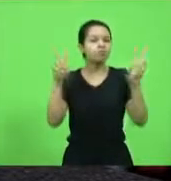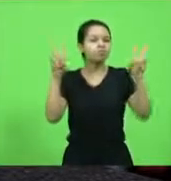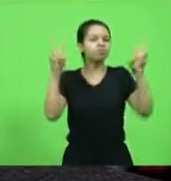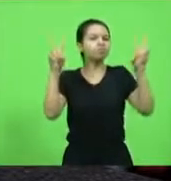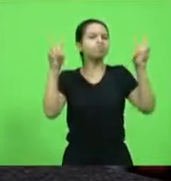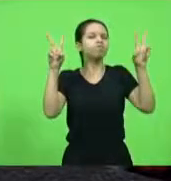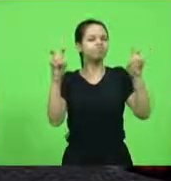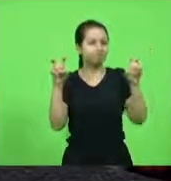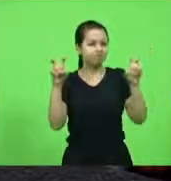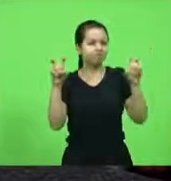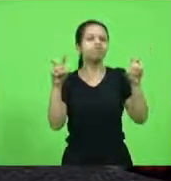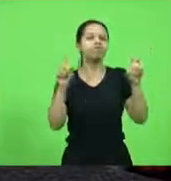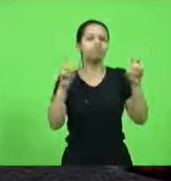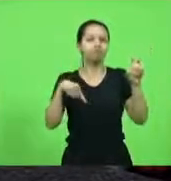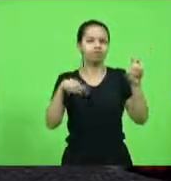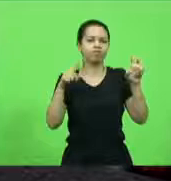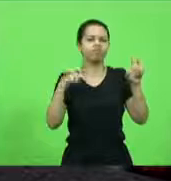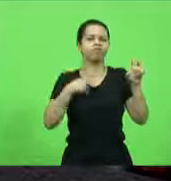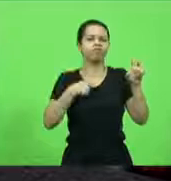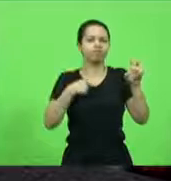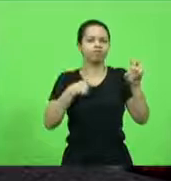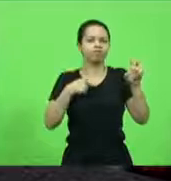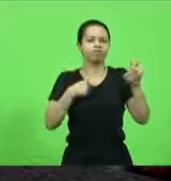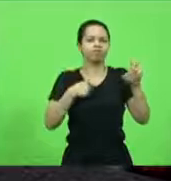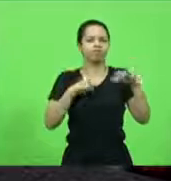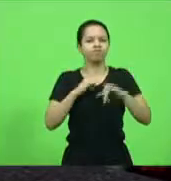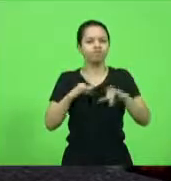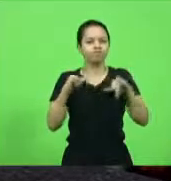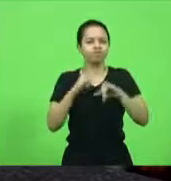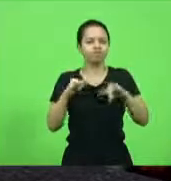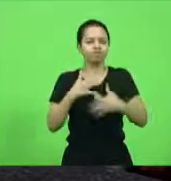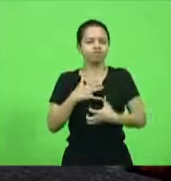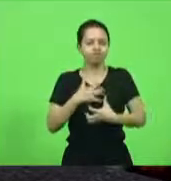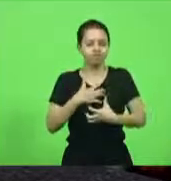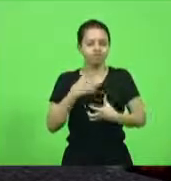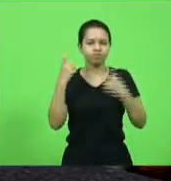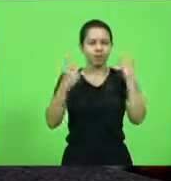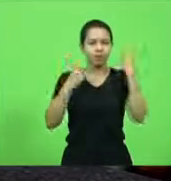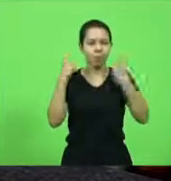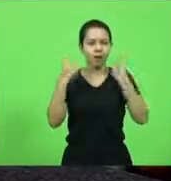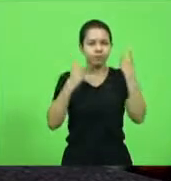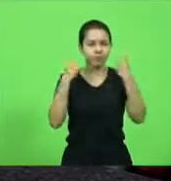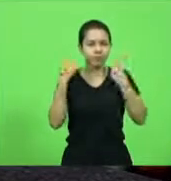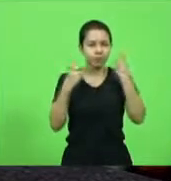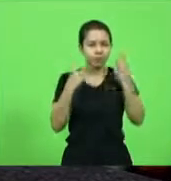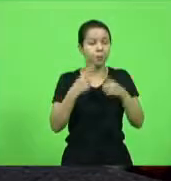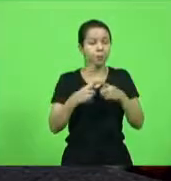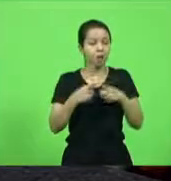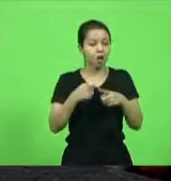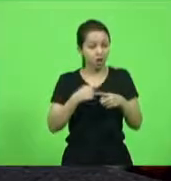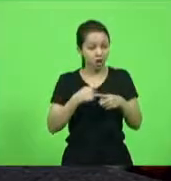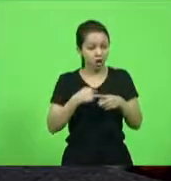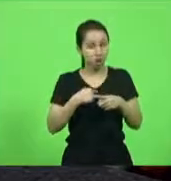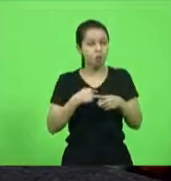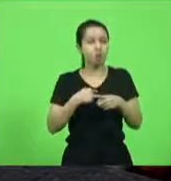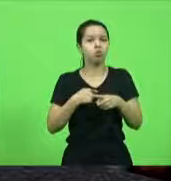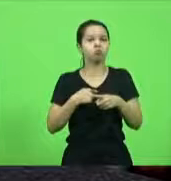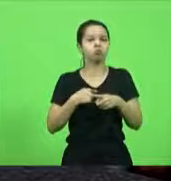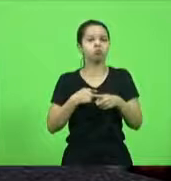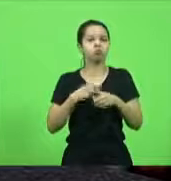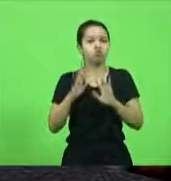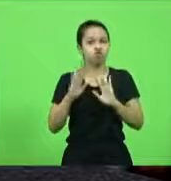preocupação, até por presidir a Comissão de Saúde desta Assembleia Legislativa,